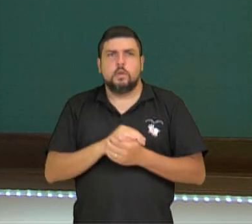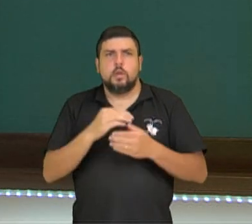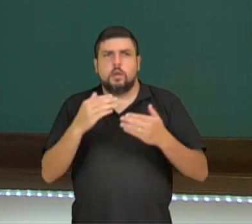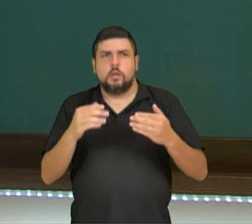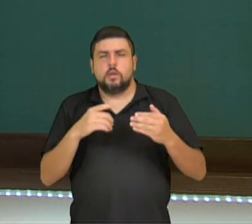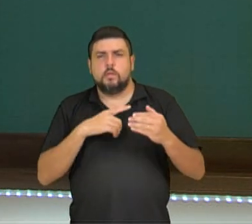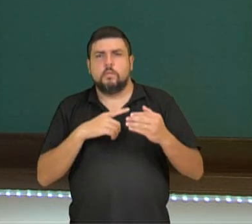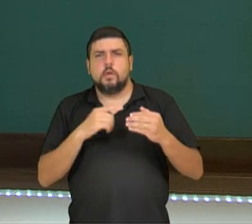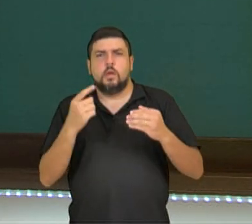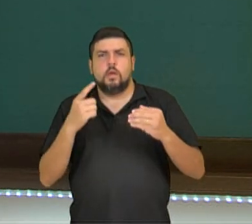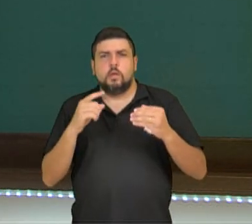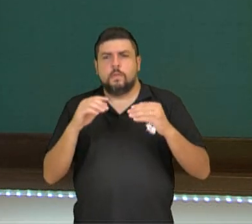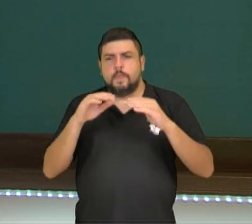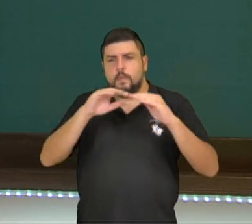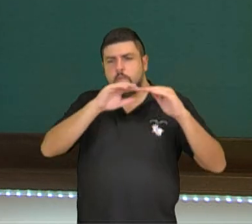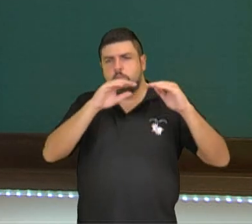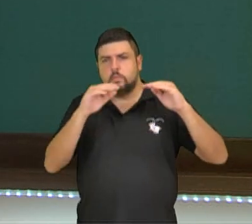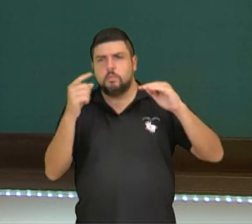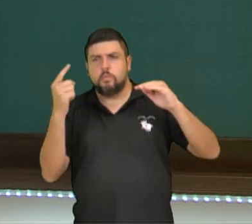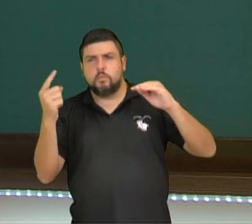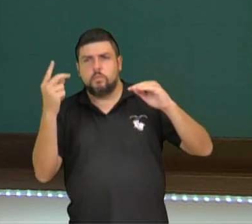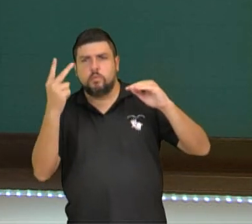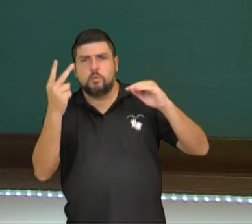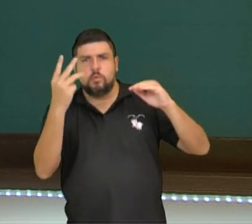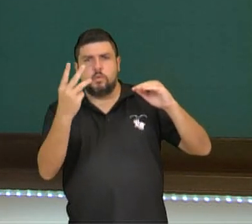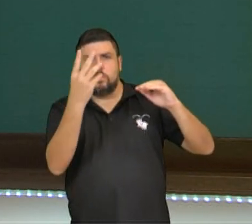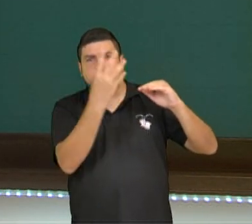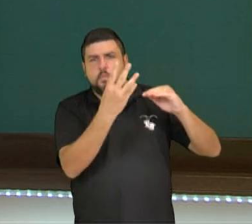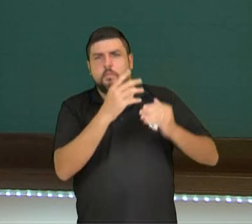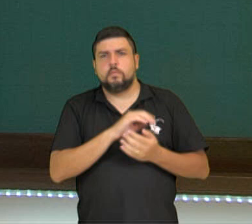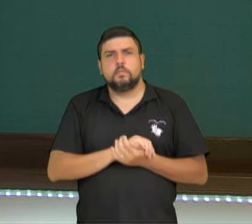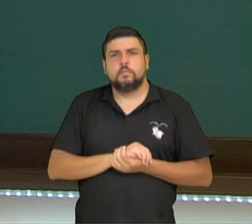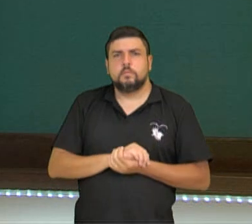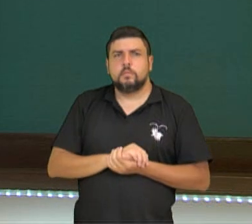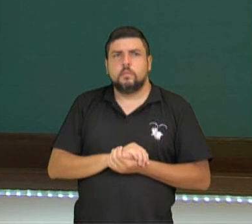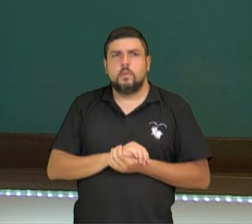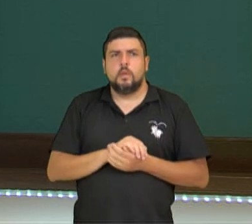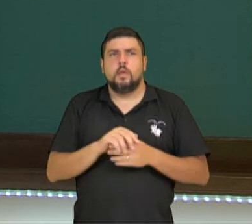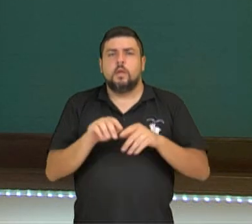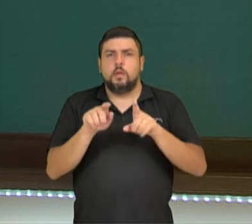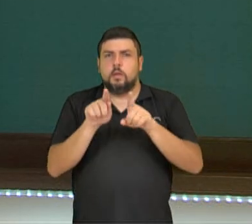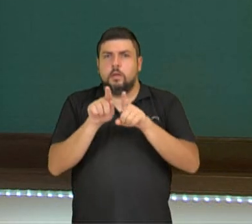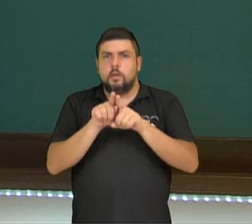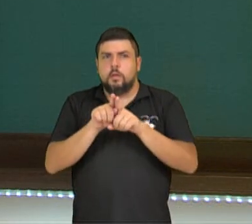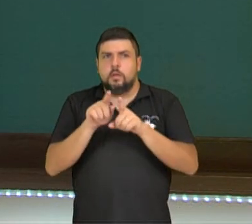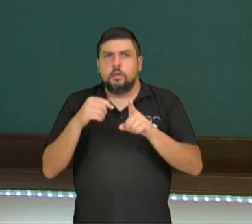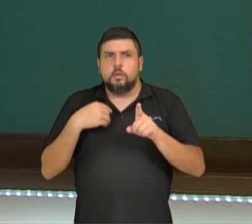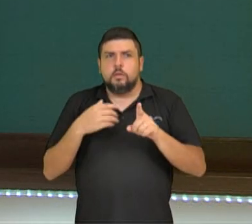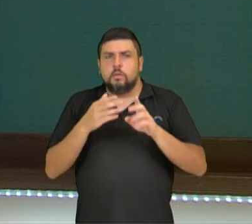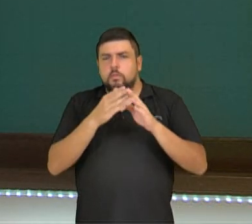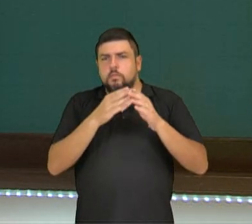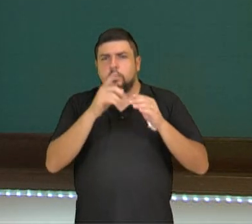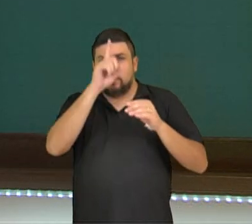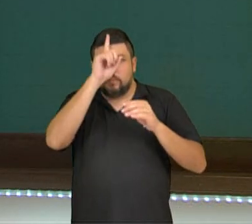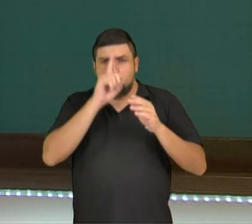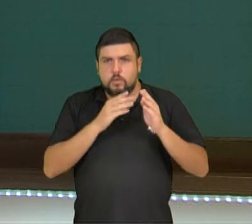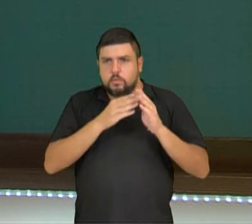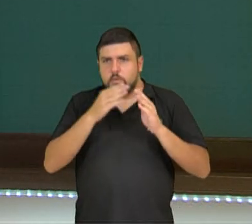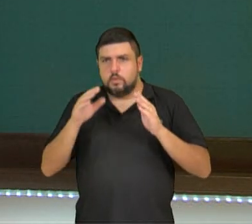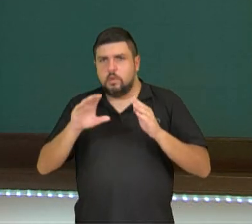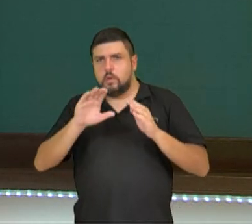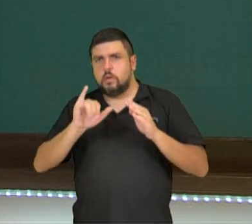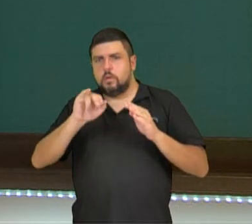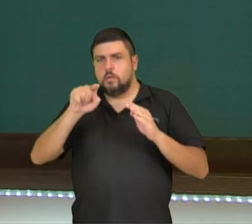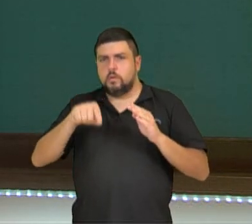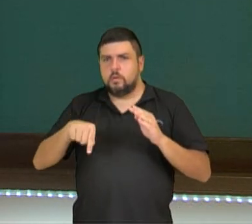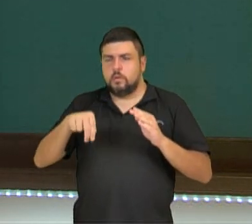em 1, 2, 3 e 4, certo? Temos ainda ali a bacia hidrográfica do Rio das Cinzas,